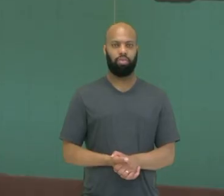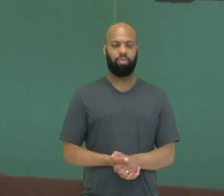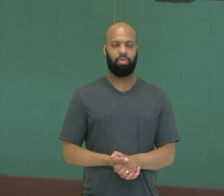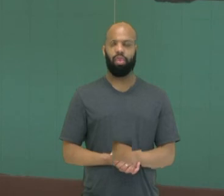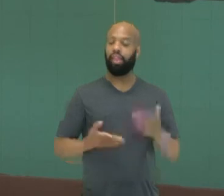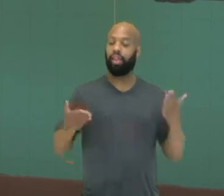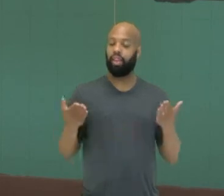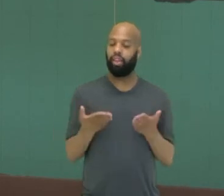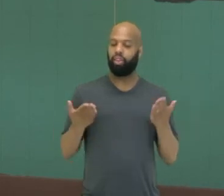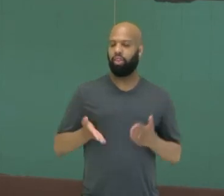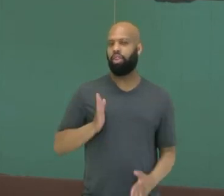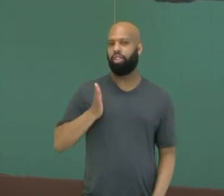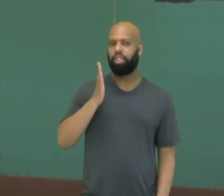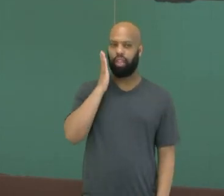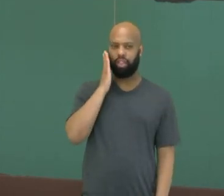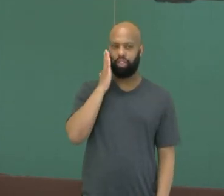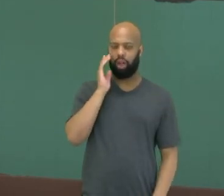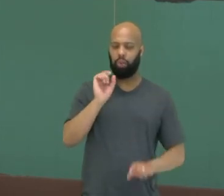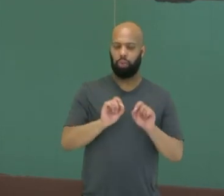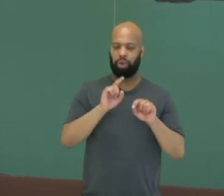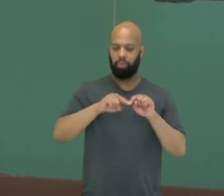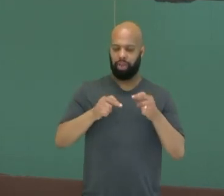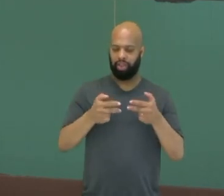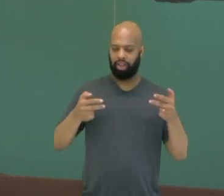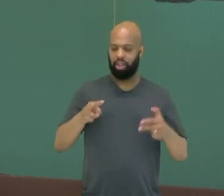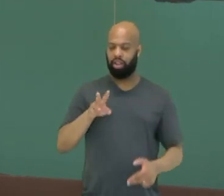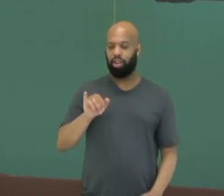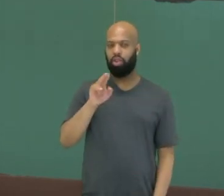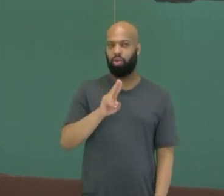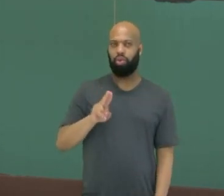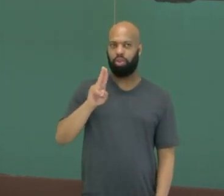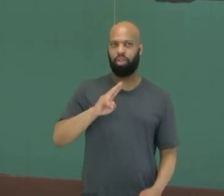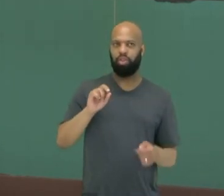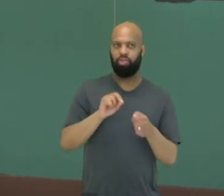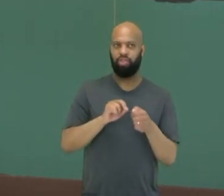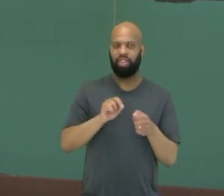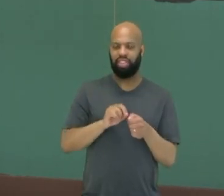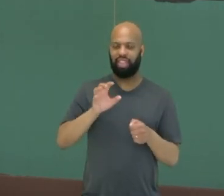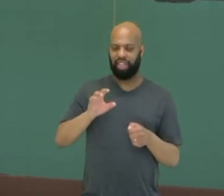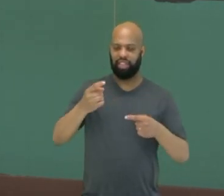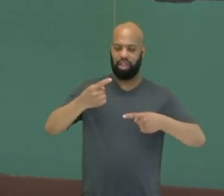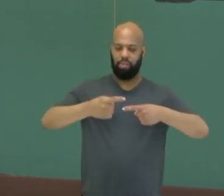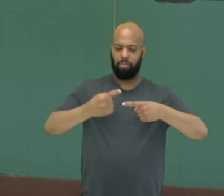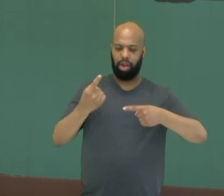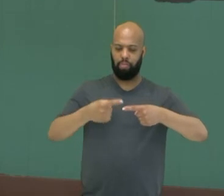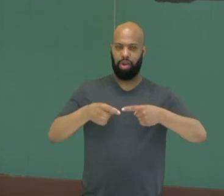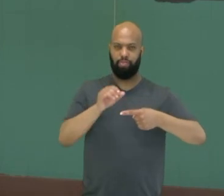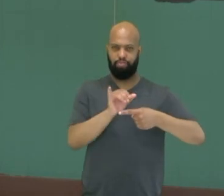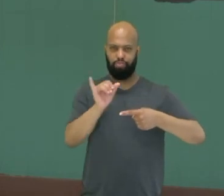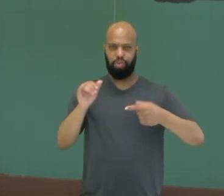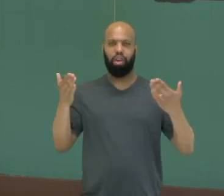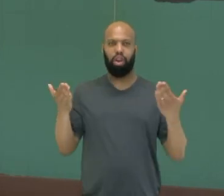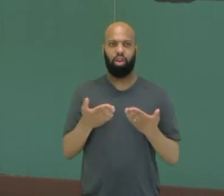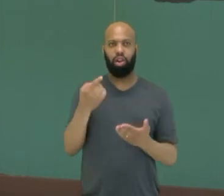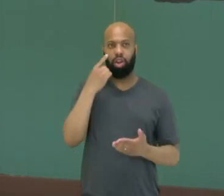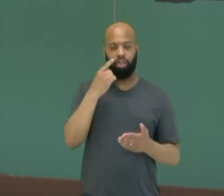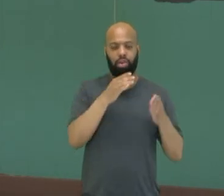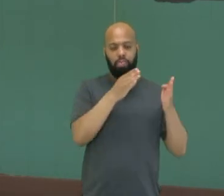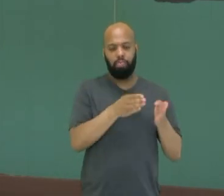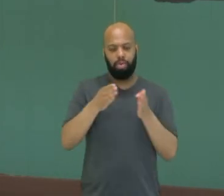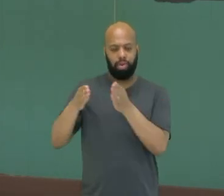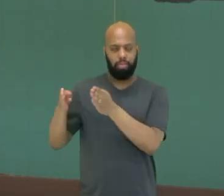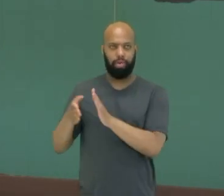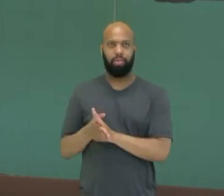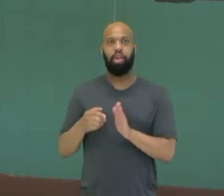Agora que nós já sabemos quais materiais vamos utilizar para a construção desse circuito, vamos para os procedimentos para o passo a passo?